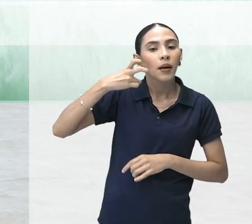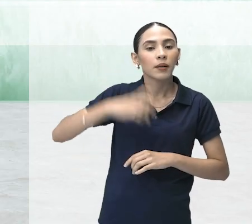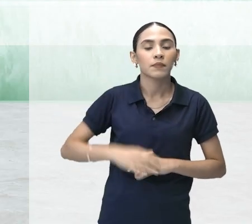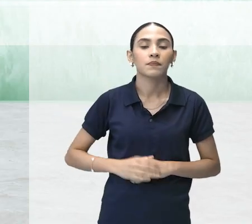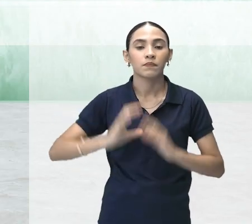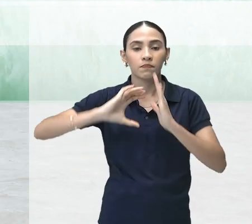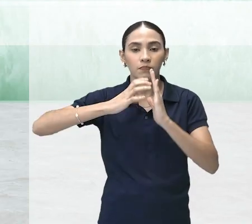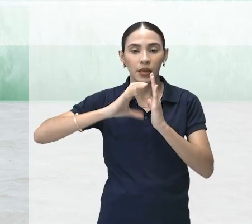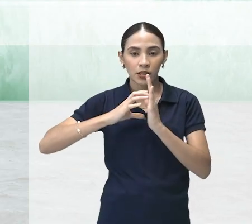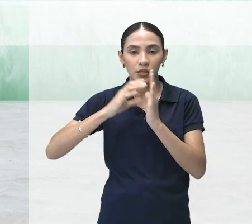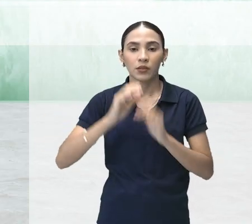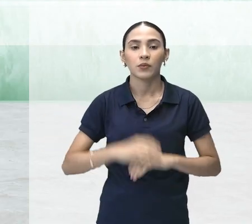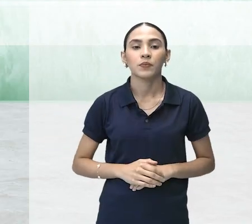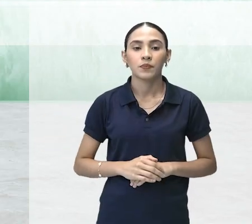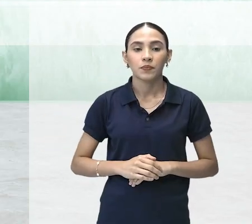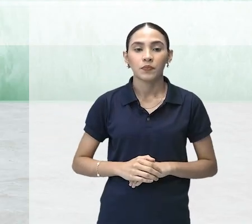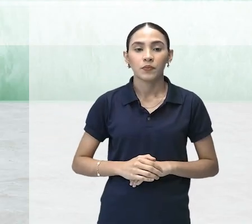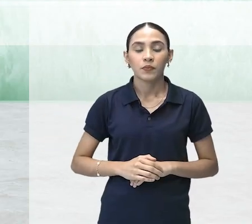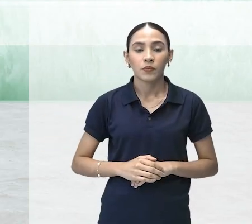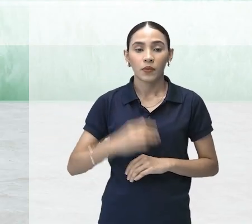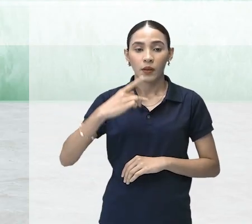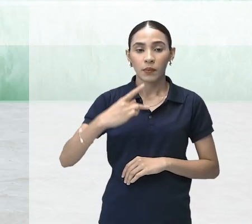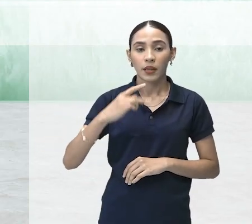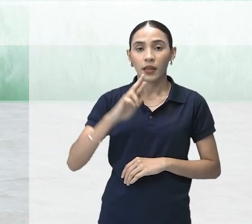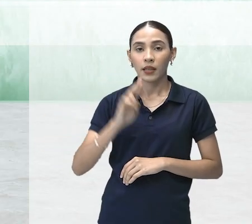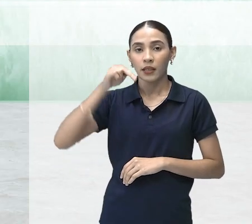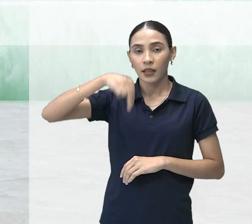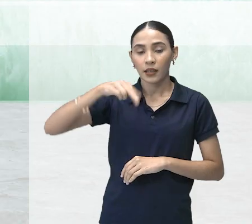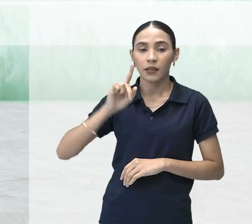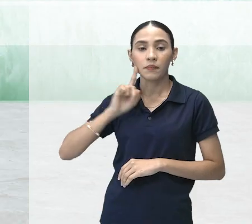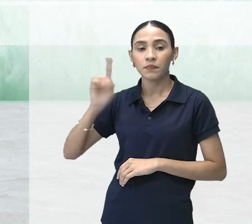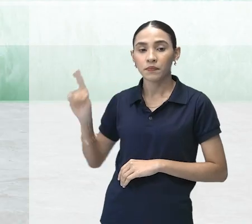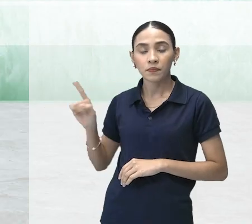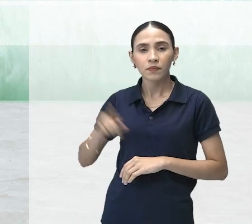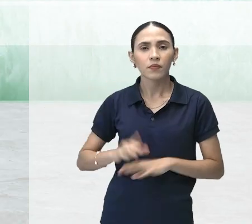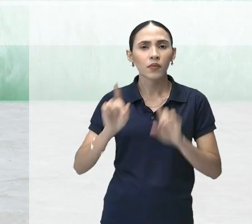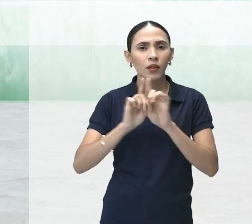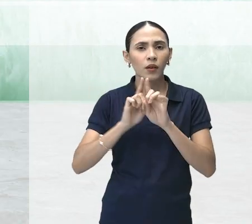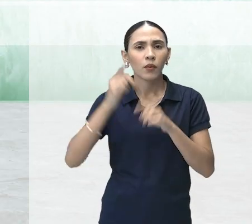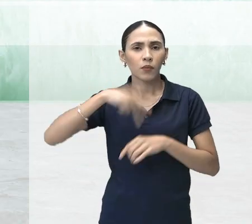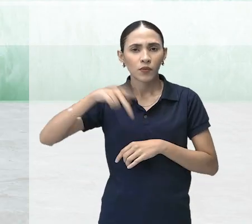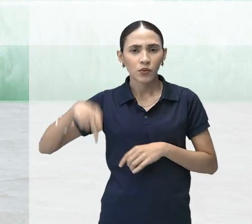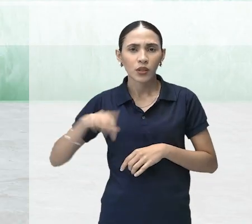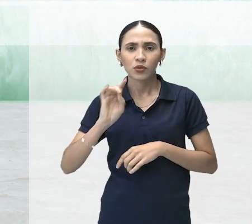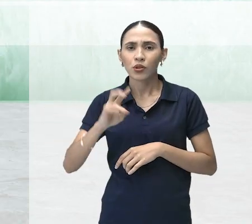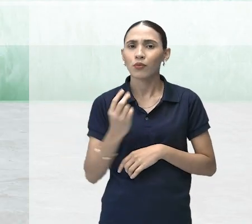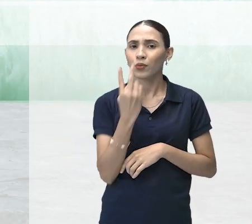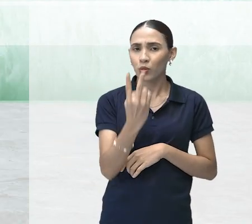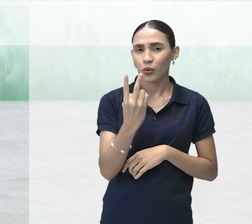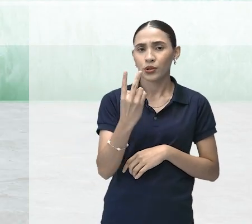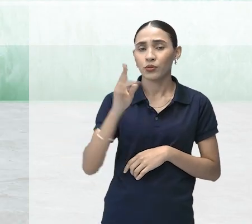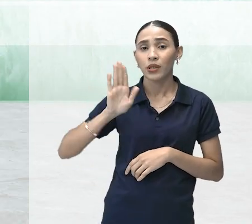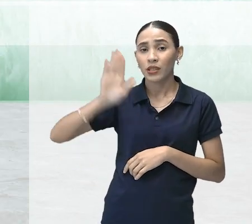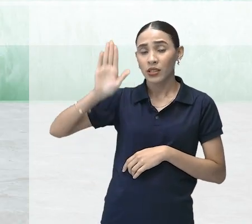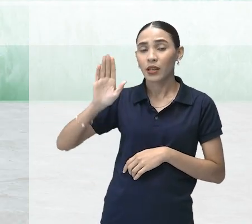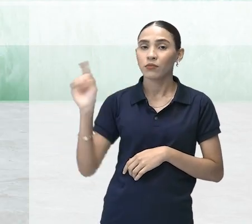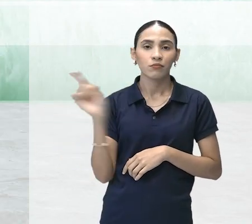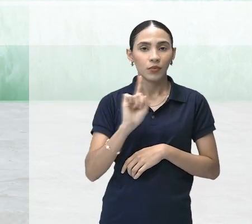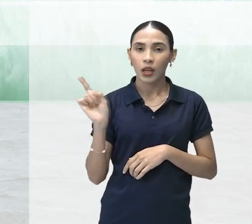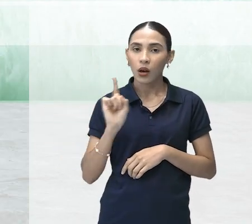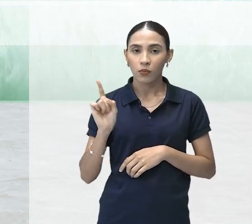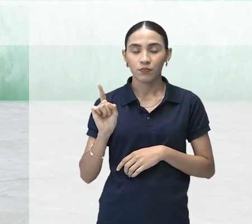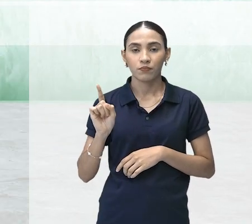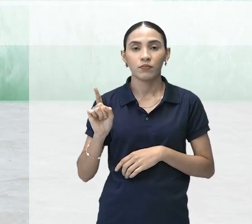do Partido da Reconstrução Nacional, o PRN. Professor, mas foram só apenas os dois candidatos? Não.